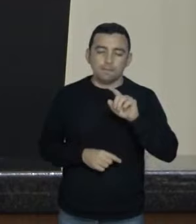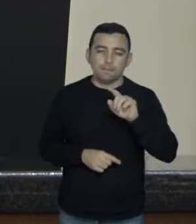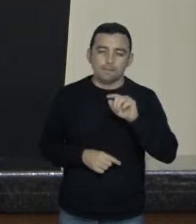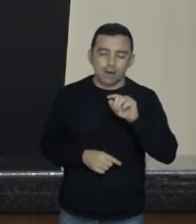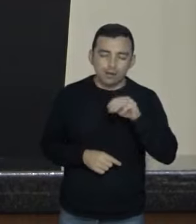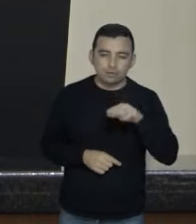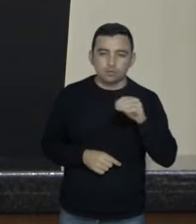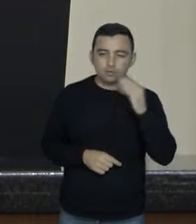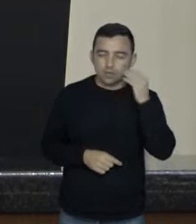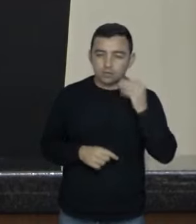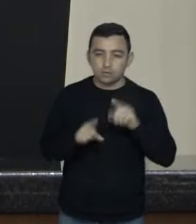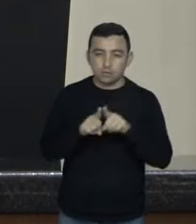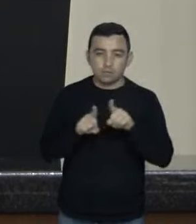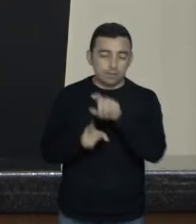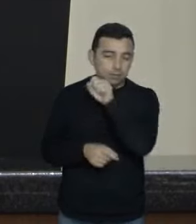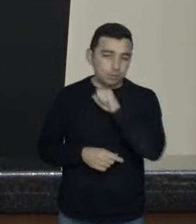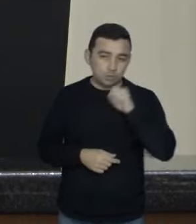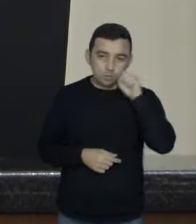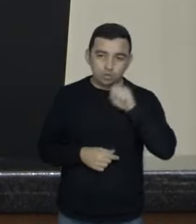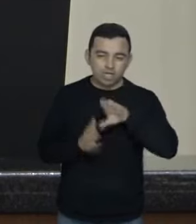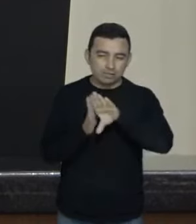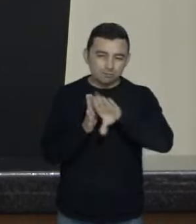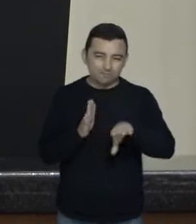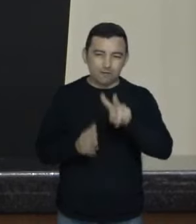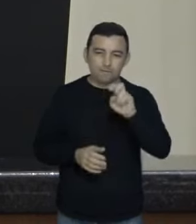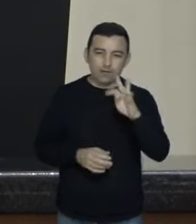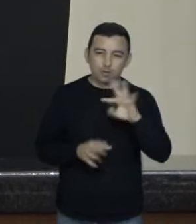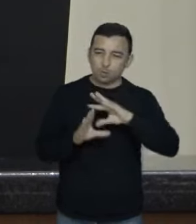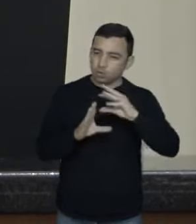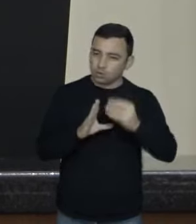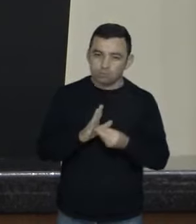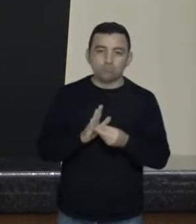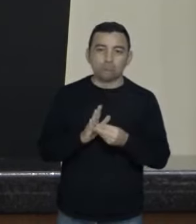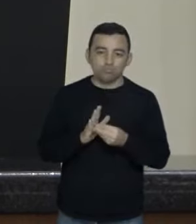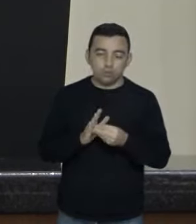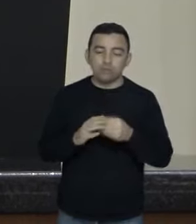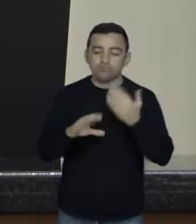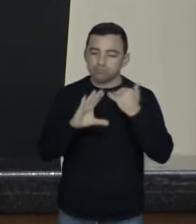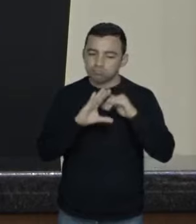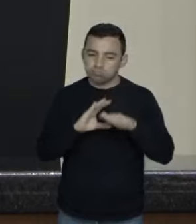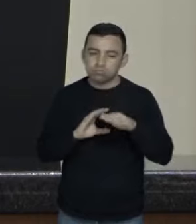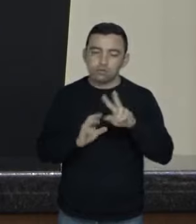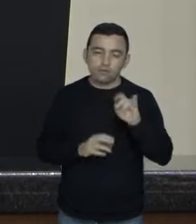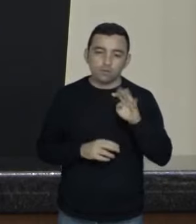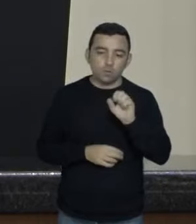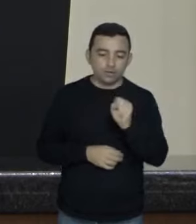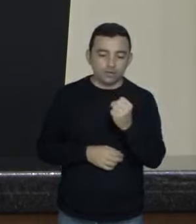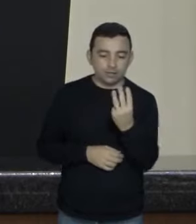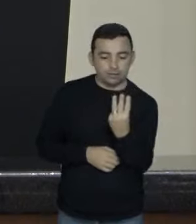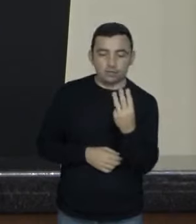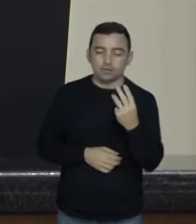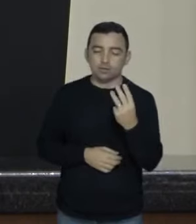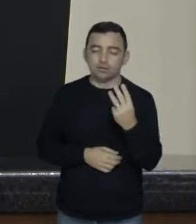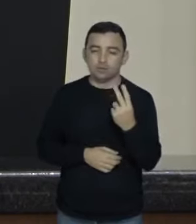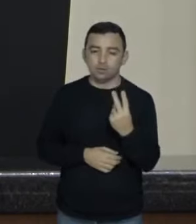de outro irmão soco foi rejeitado o veto total em turno único encaminhado a mensagem de veto 83 2023